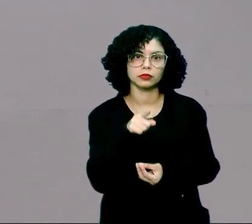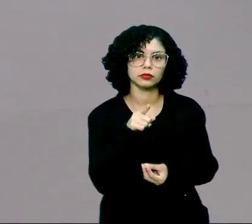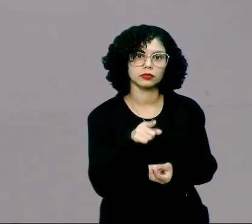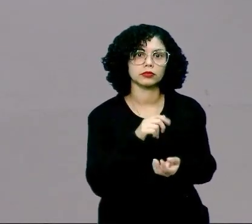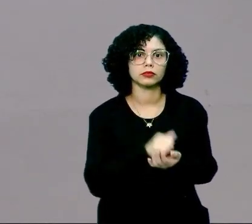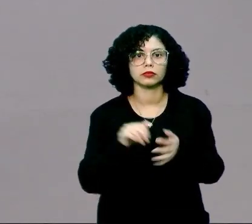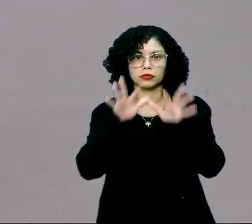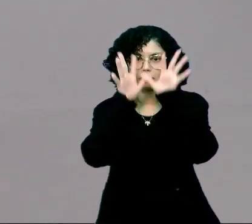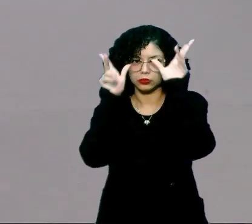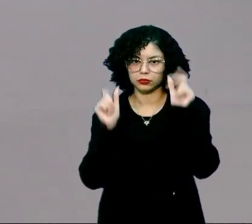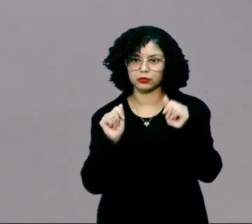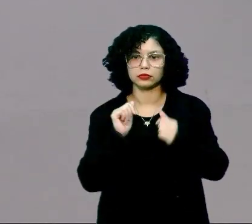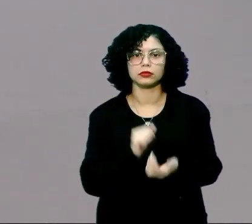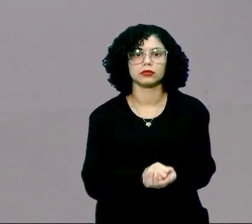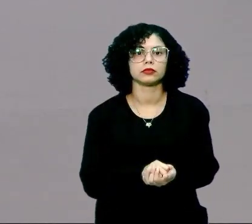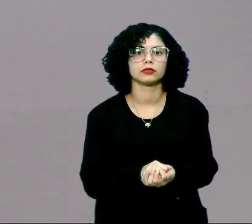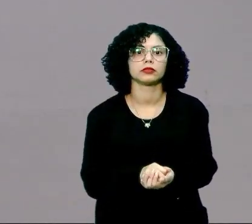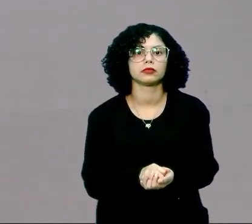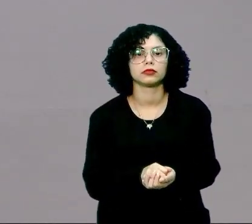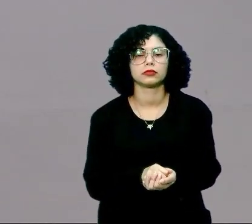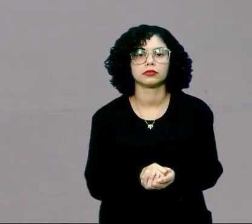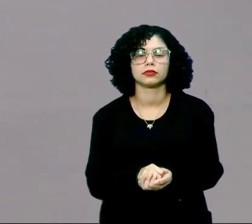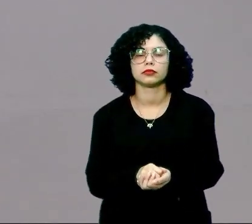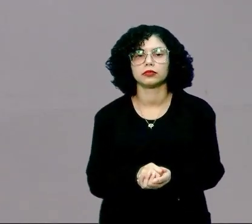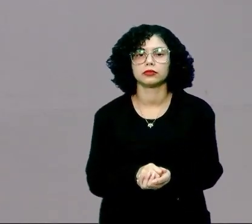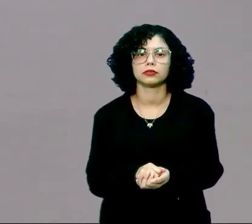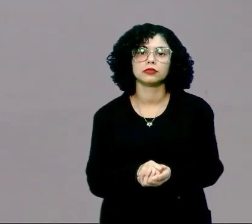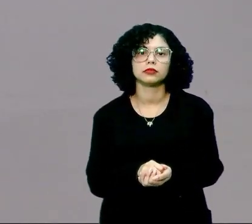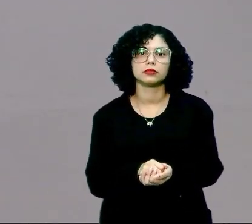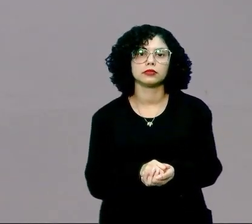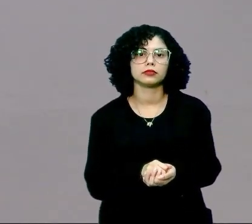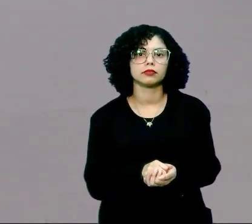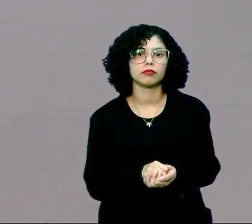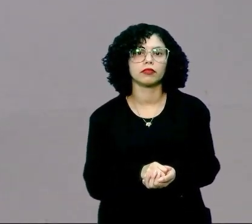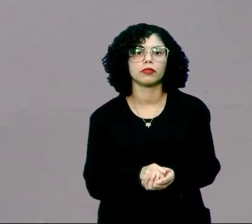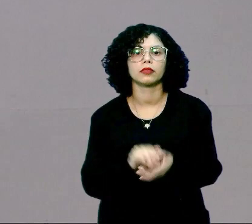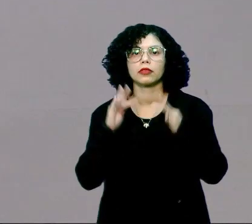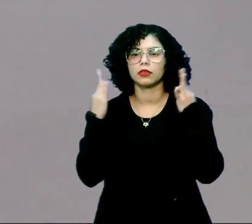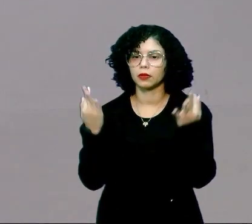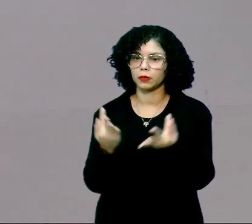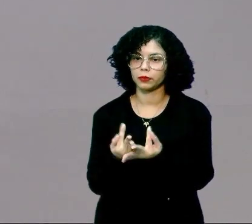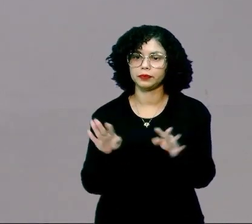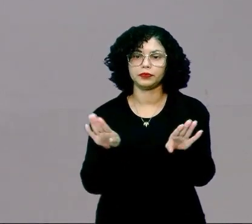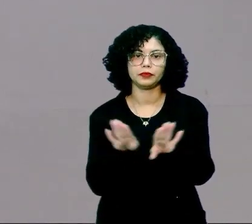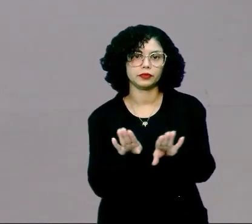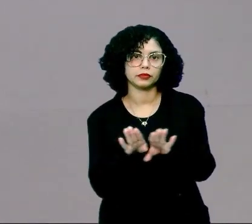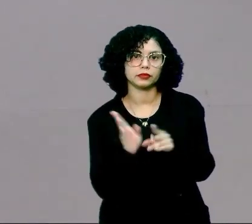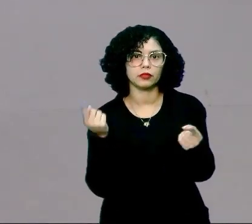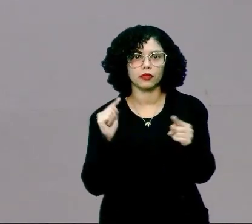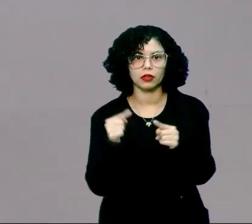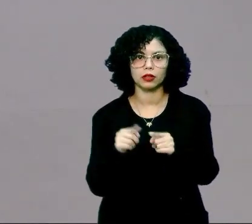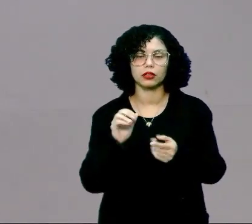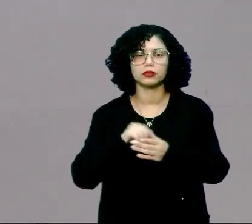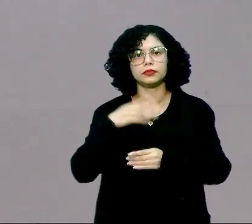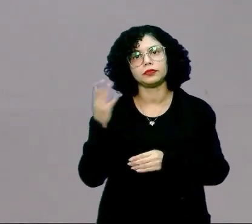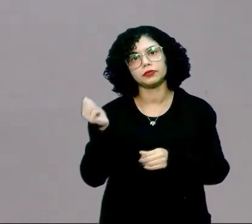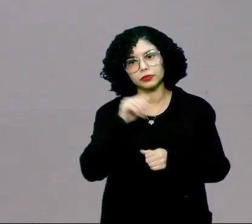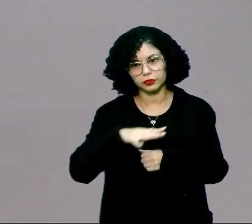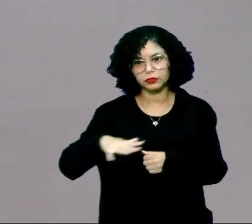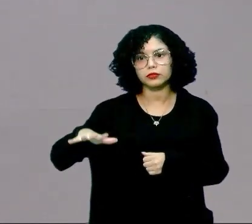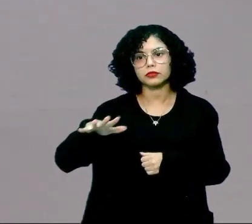do Acre, ou que tem aí essa questão de famílias que moram em zonas